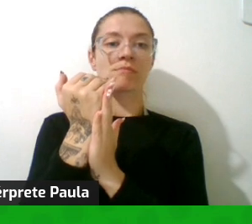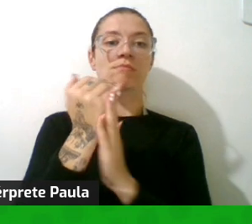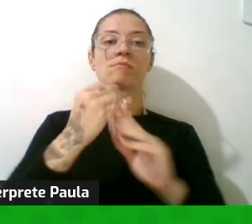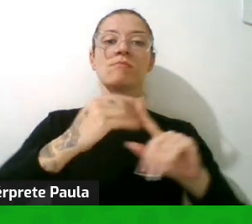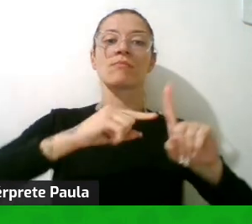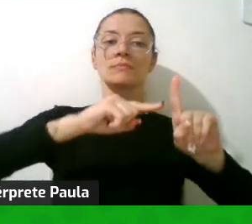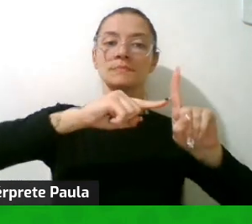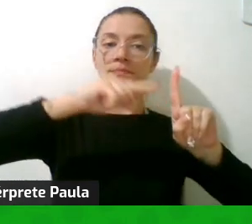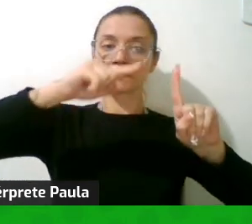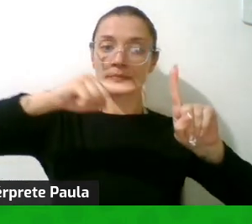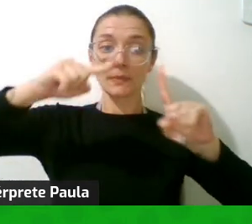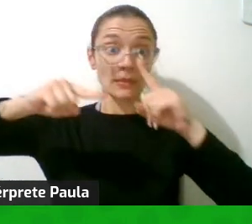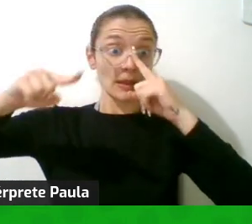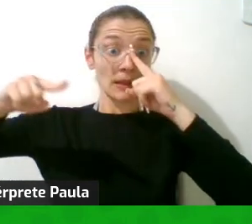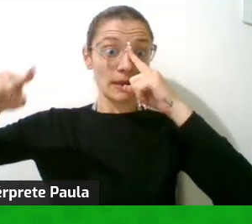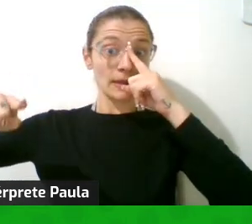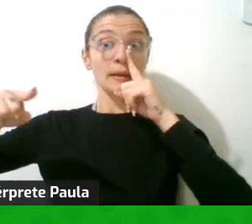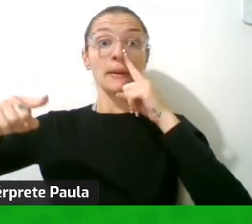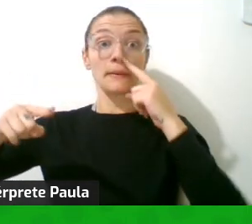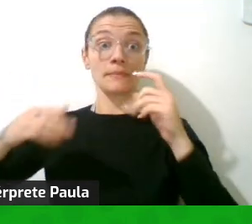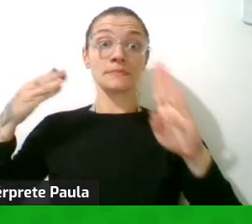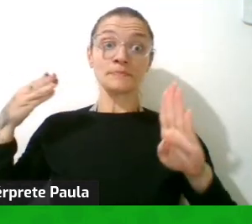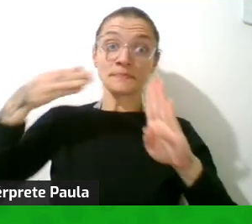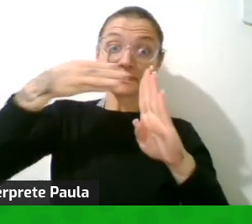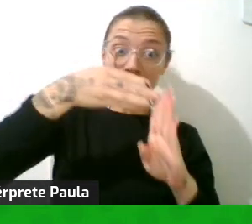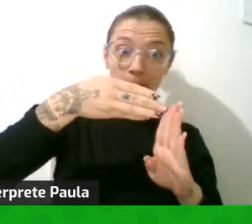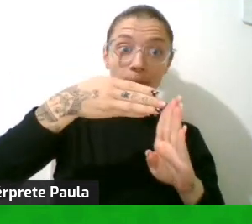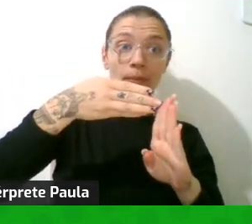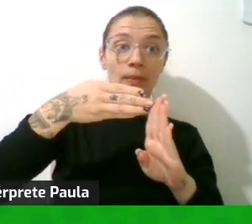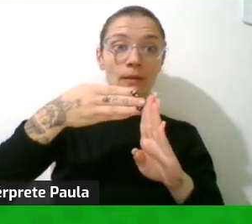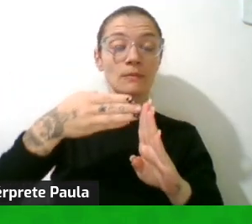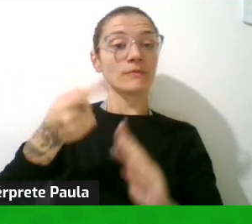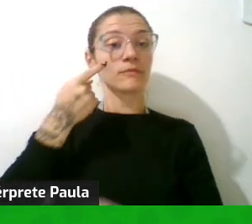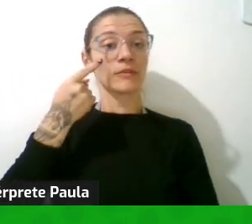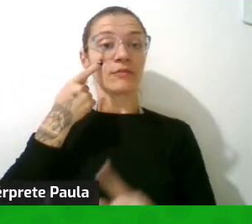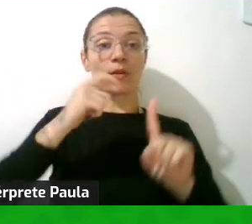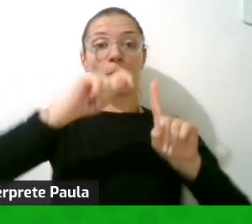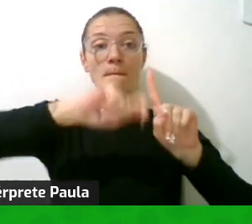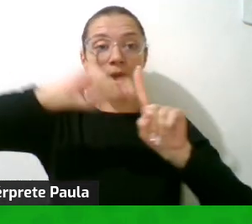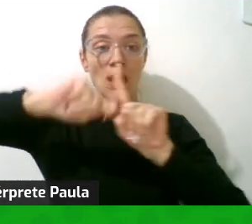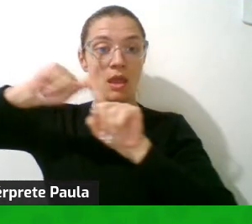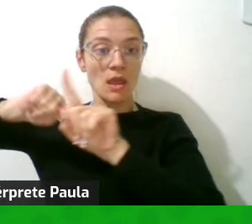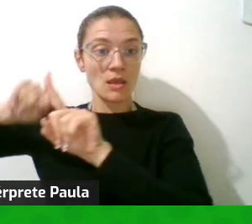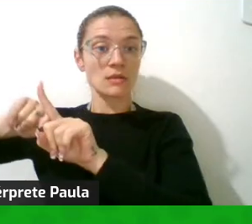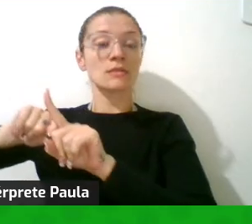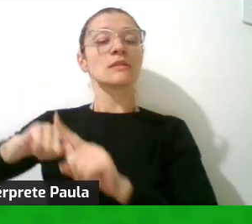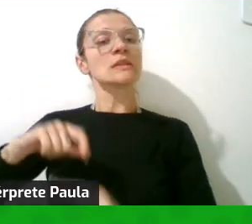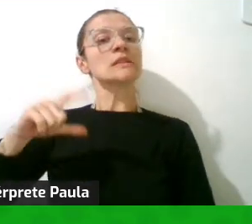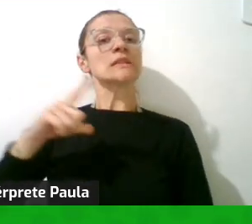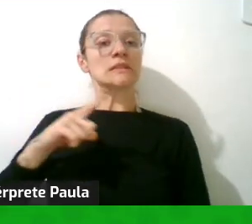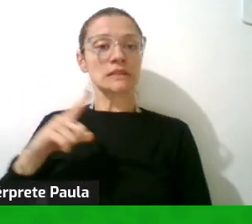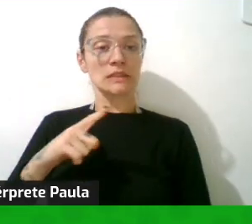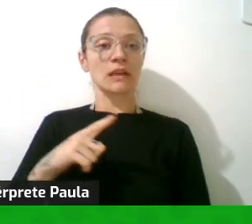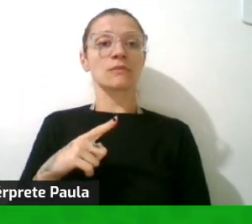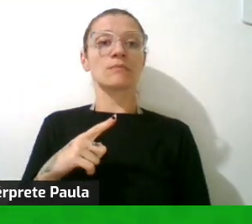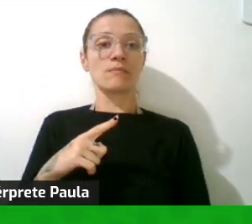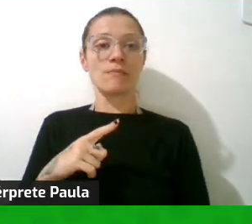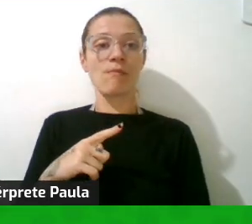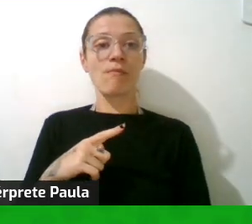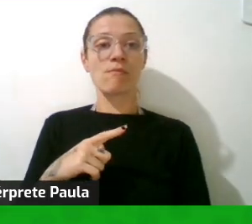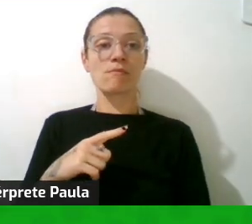digamos, direta, né? Que você vai acompanhando ali no mês. Então, você tem ali, vou fazendo aportes, ou então o